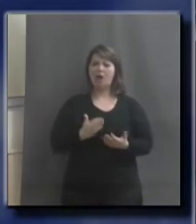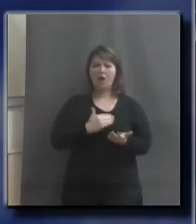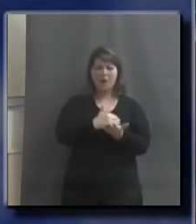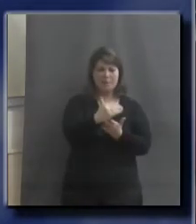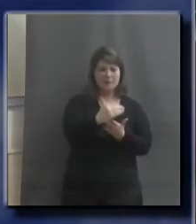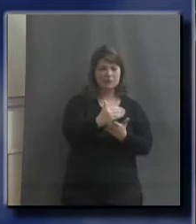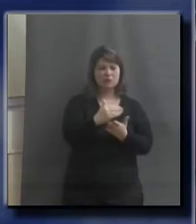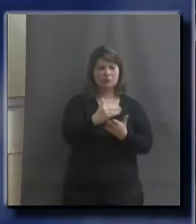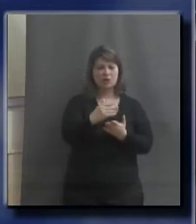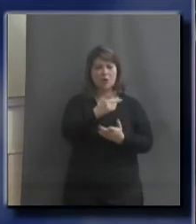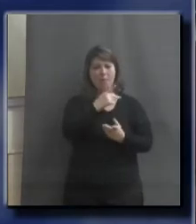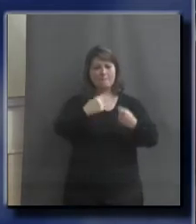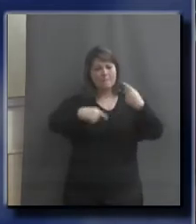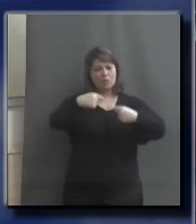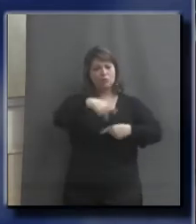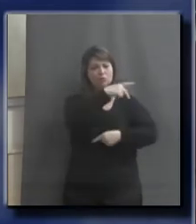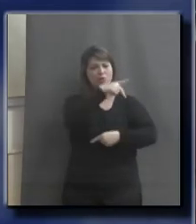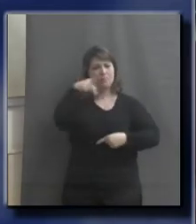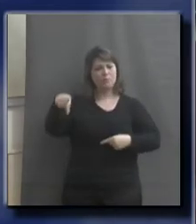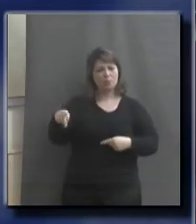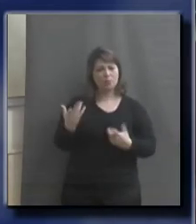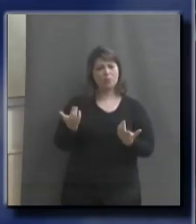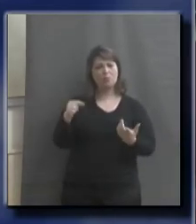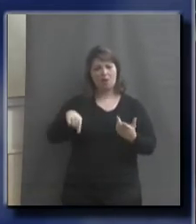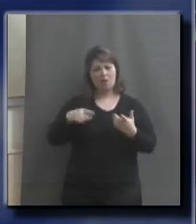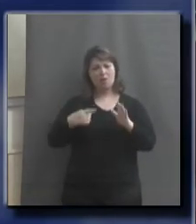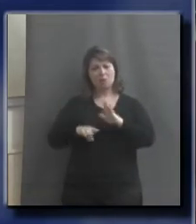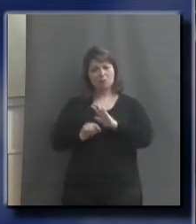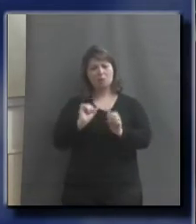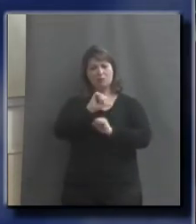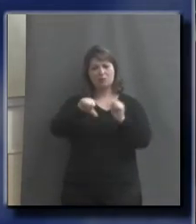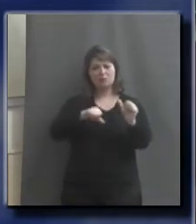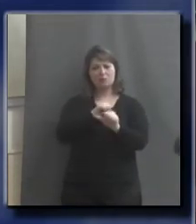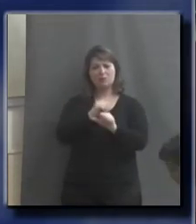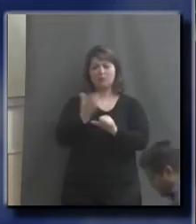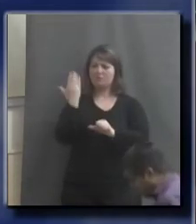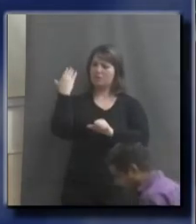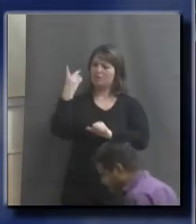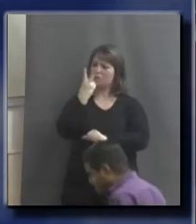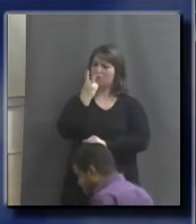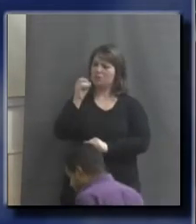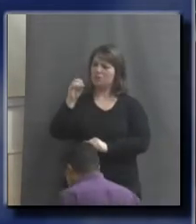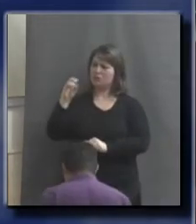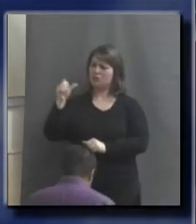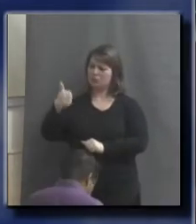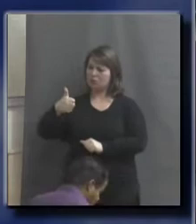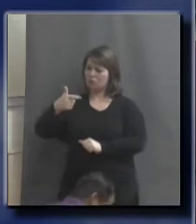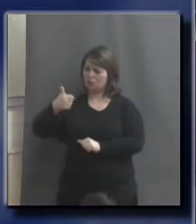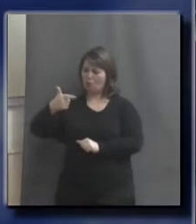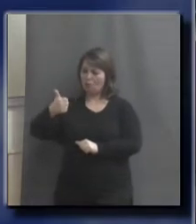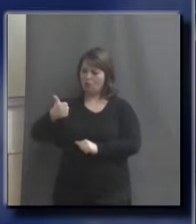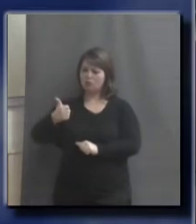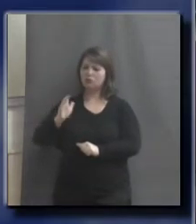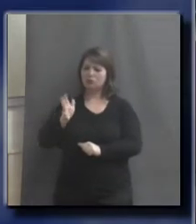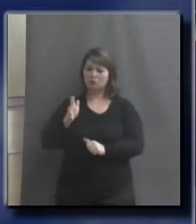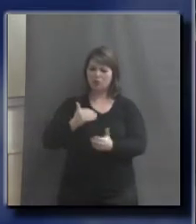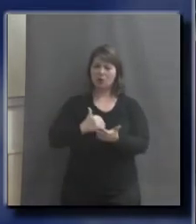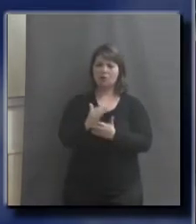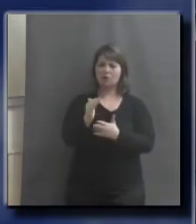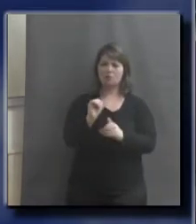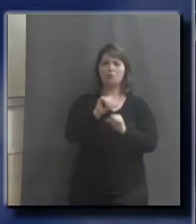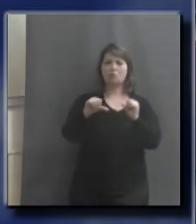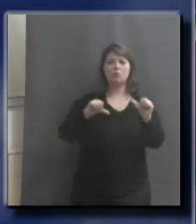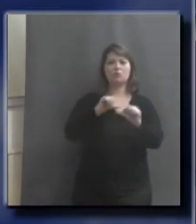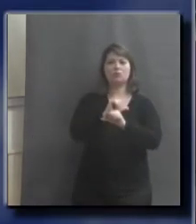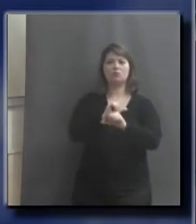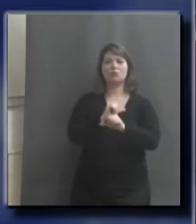políticas públicas, e a Mostra de Psicologia de 2012 tentou mostrar isso, que são as práticas,